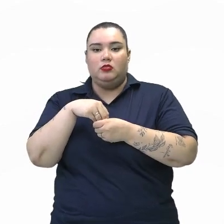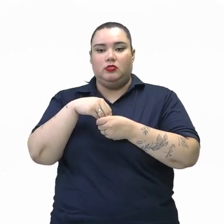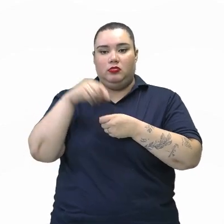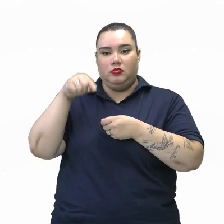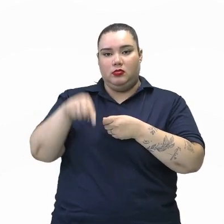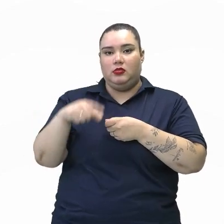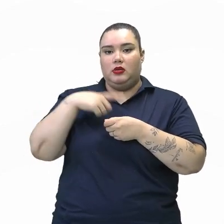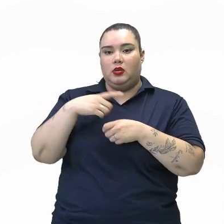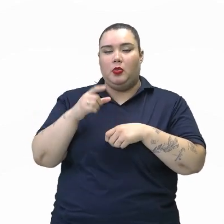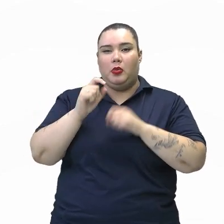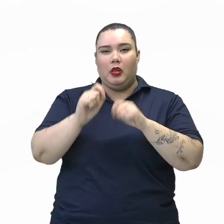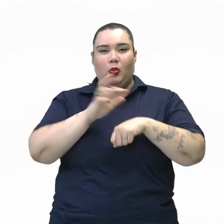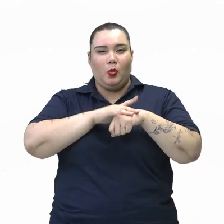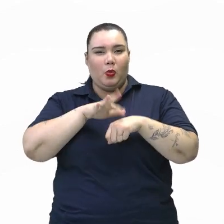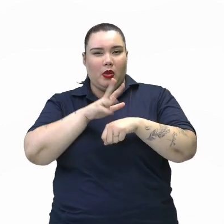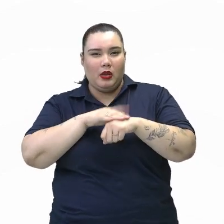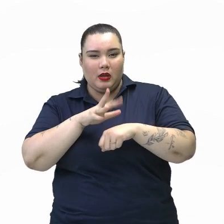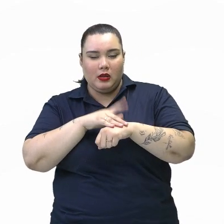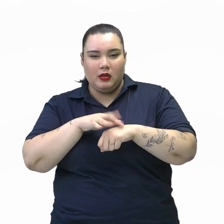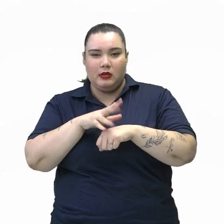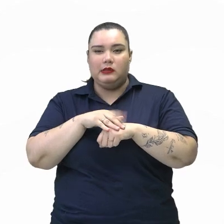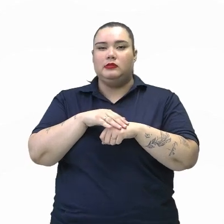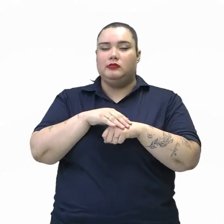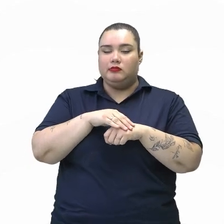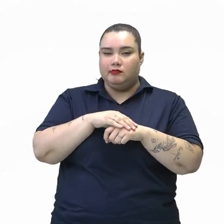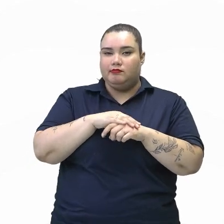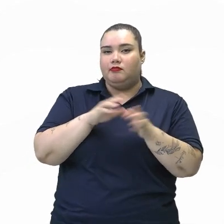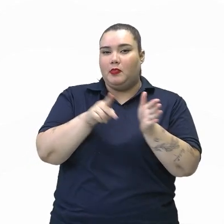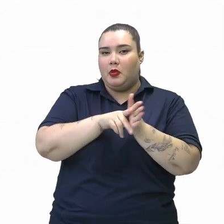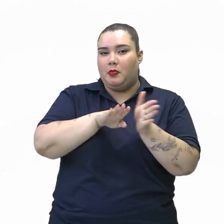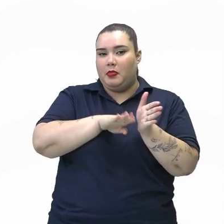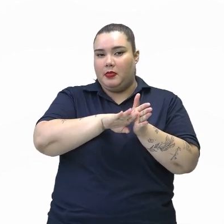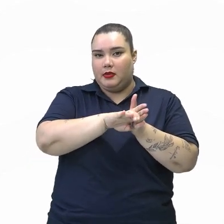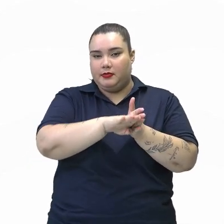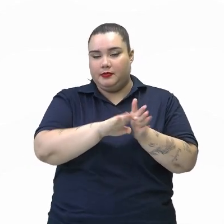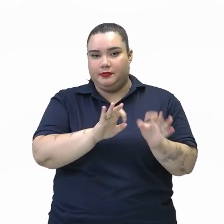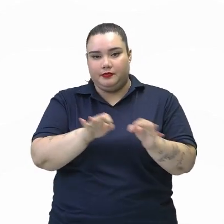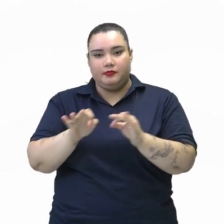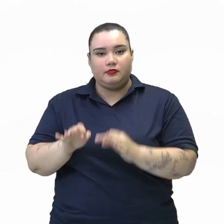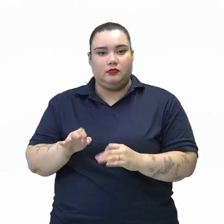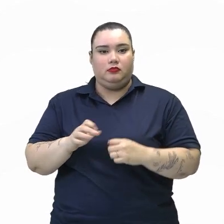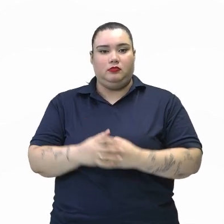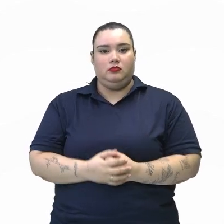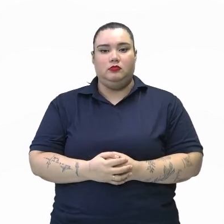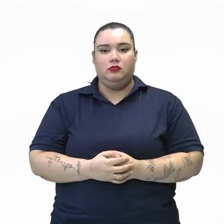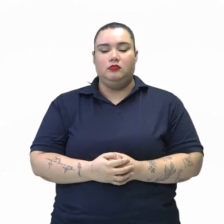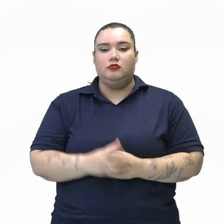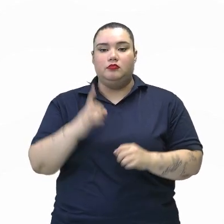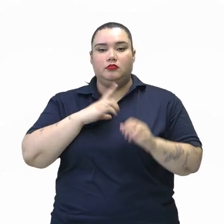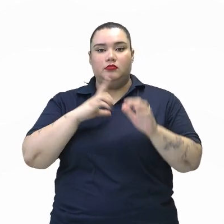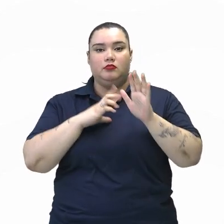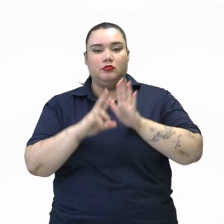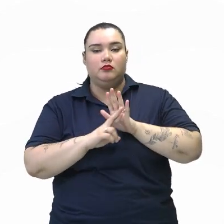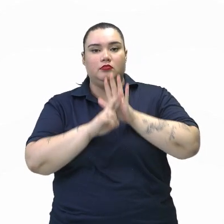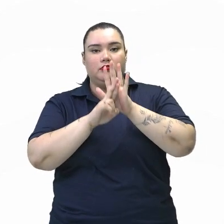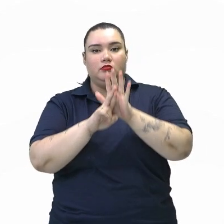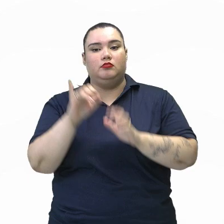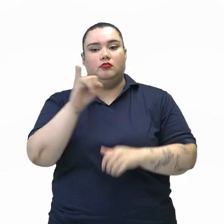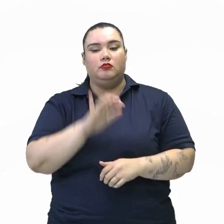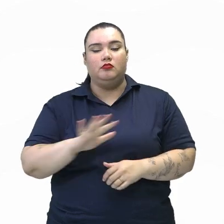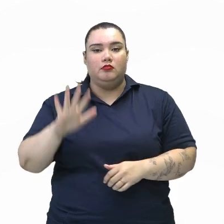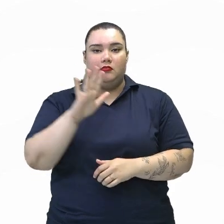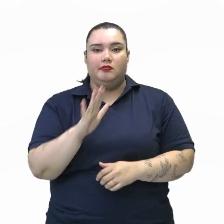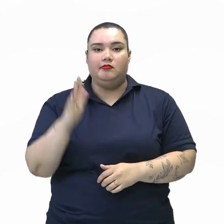promovem aí as doenças, parasitam outros indivíduos. Nós temos aí uma representação de uma